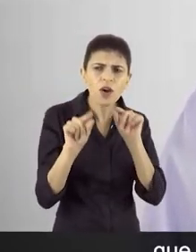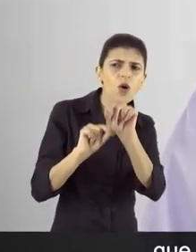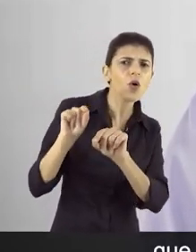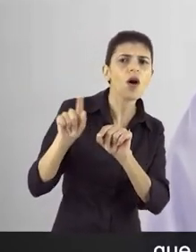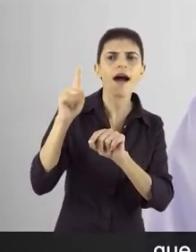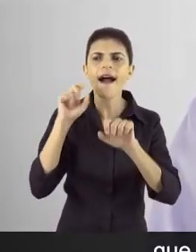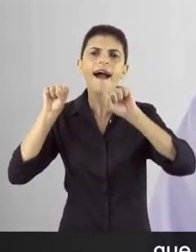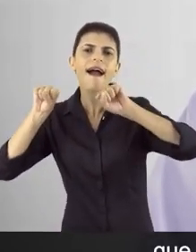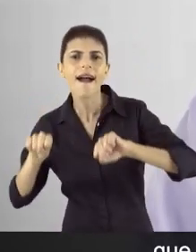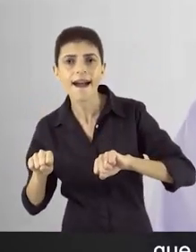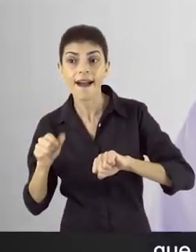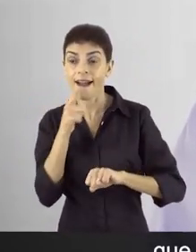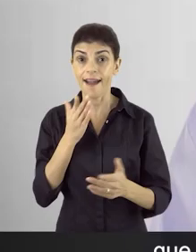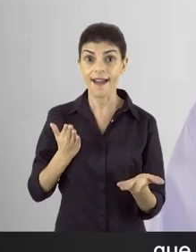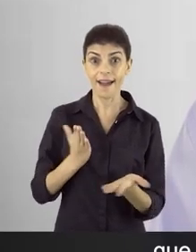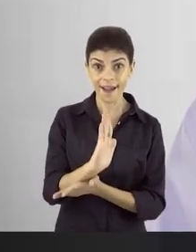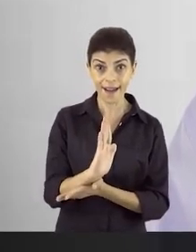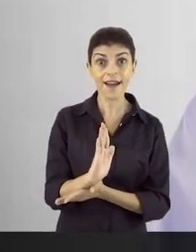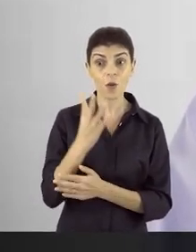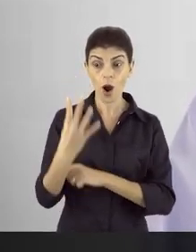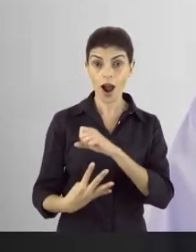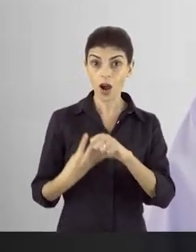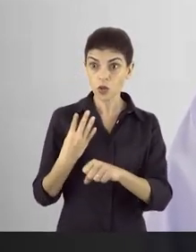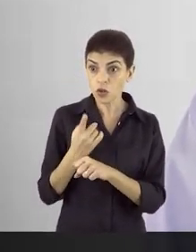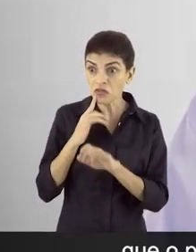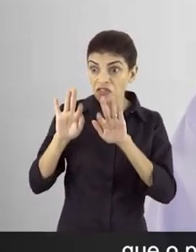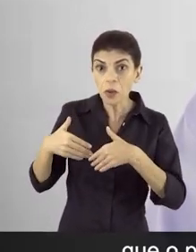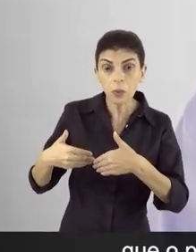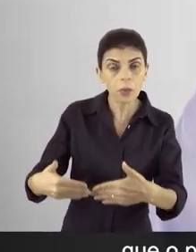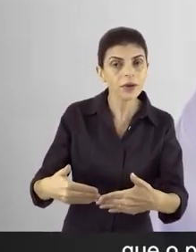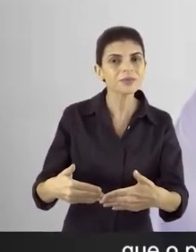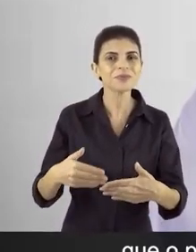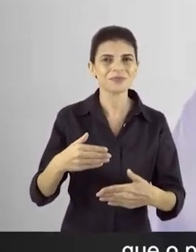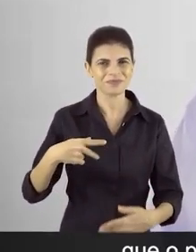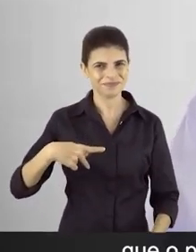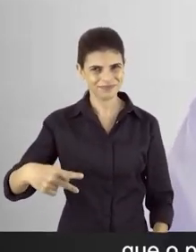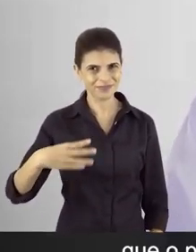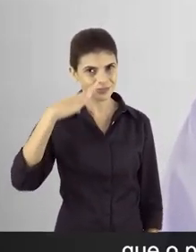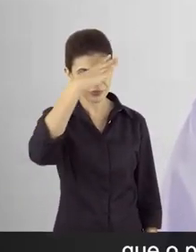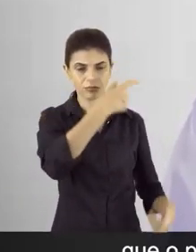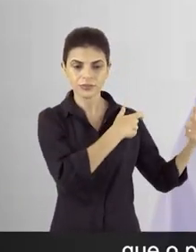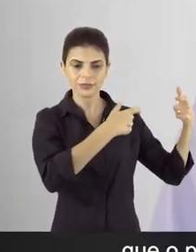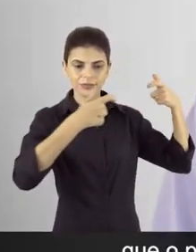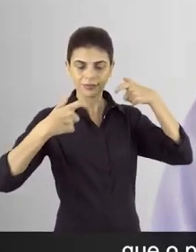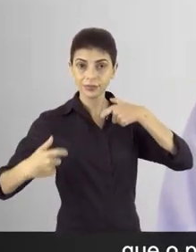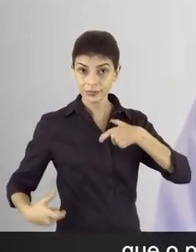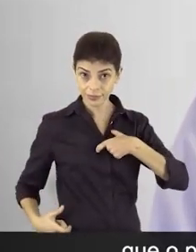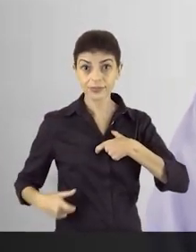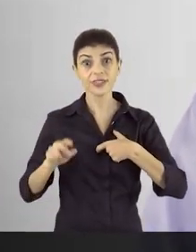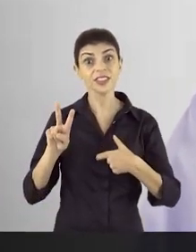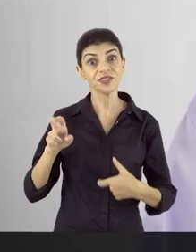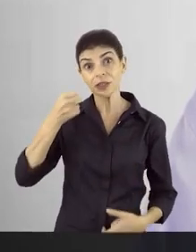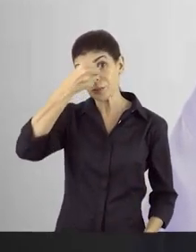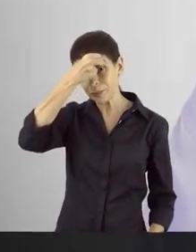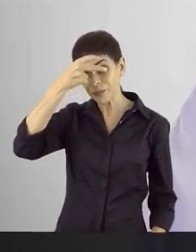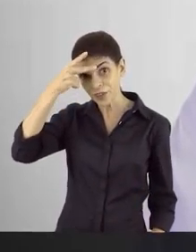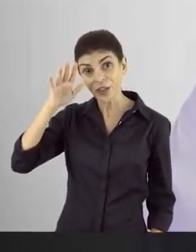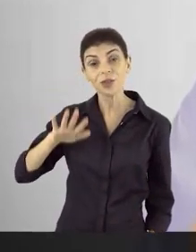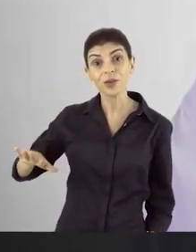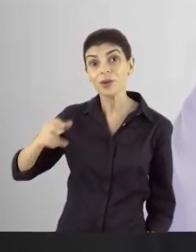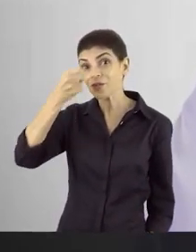desses candidatos, se eleito, não termine o mandato. Vale lembrar que o presidente Bolsonaro recebeu a faixa presidencial de um vice e o nosso